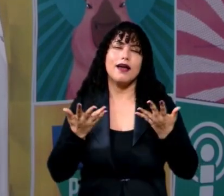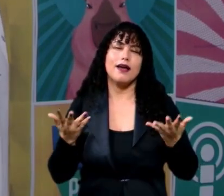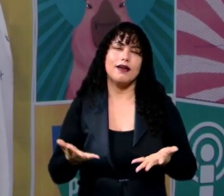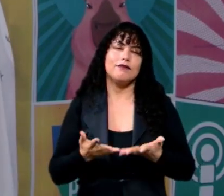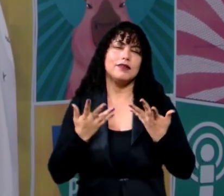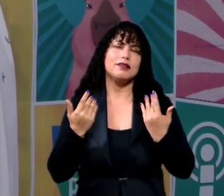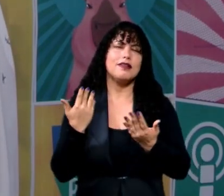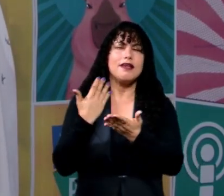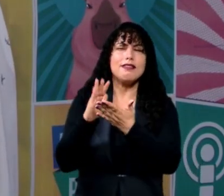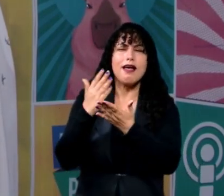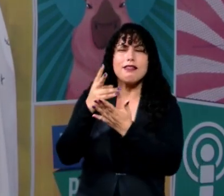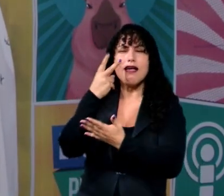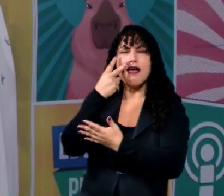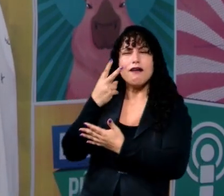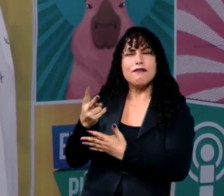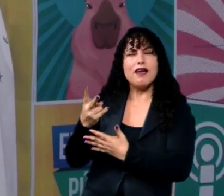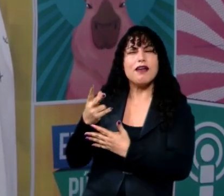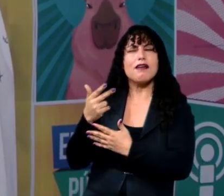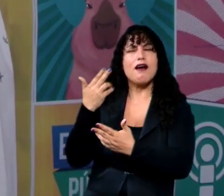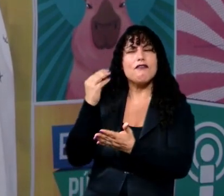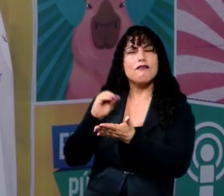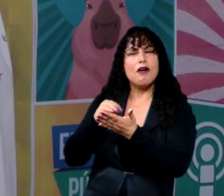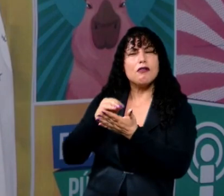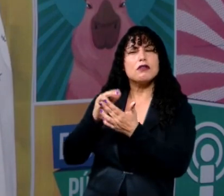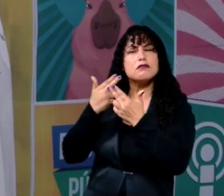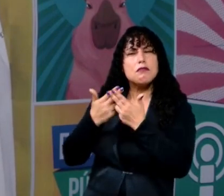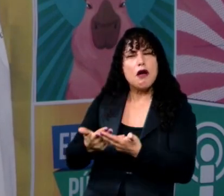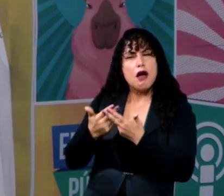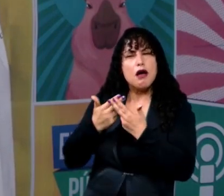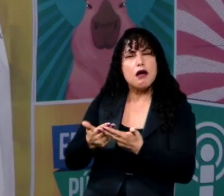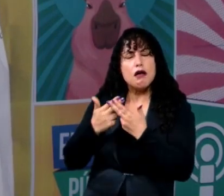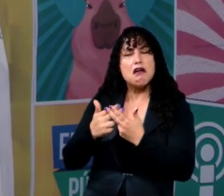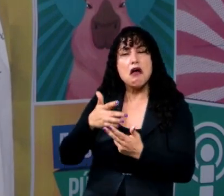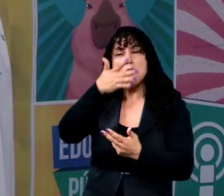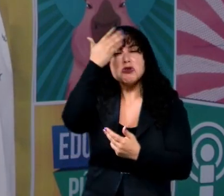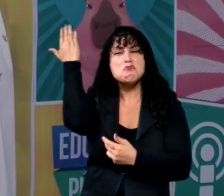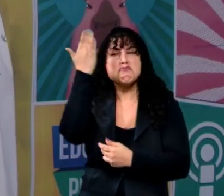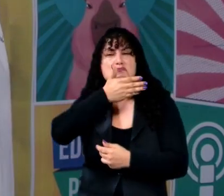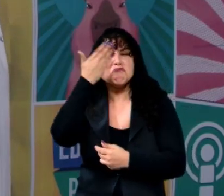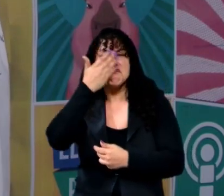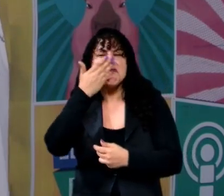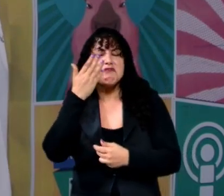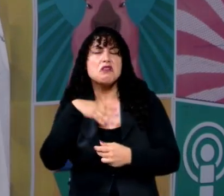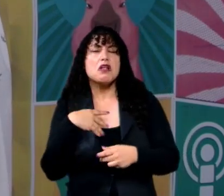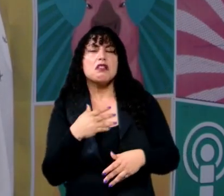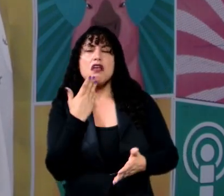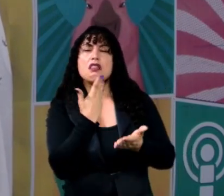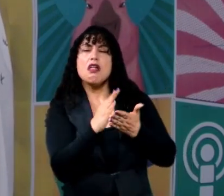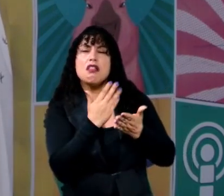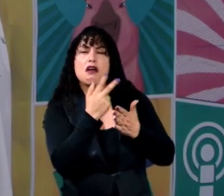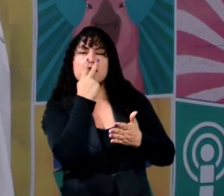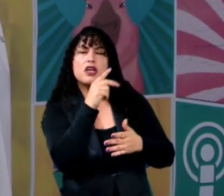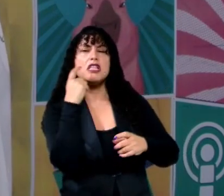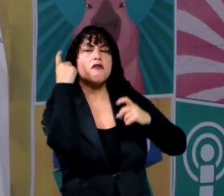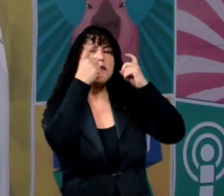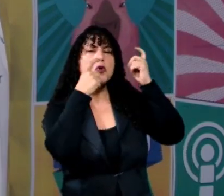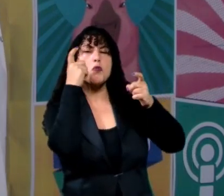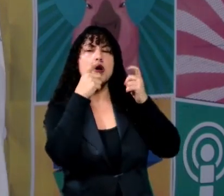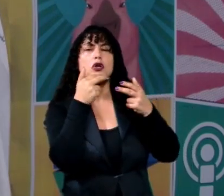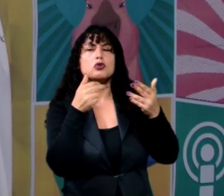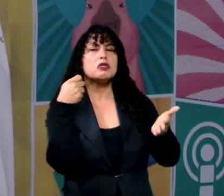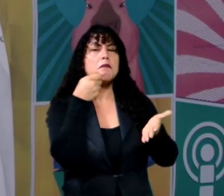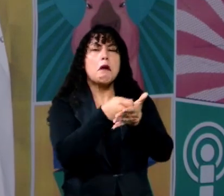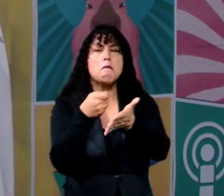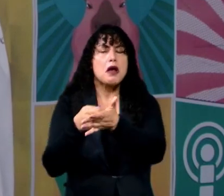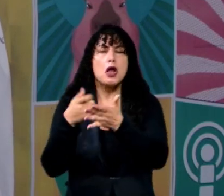tem nada a ver com aquela impaciência, a pessoa não me viu, não tem nada a ver comigo, estava preocupada com as contas para pagar, com sei